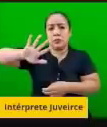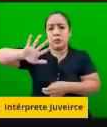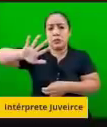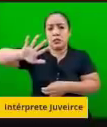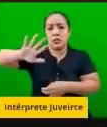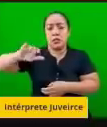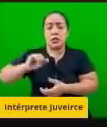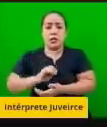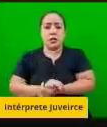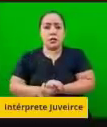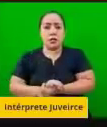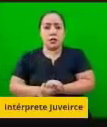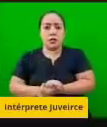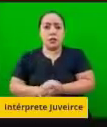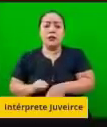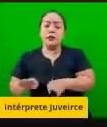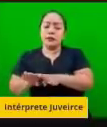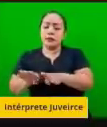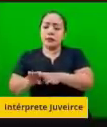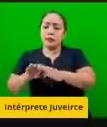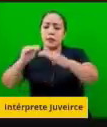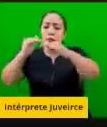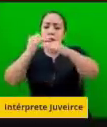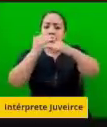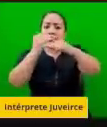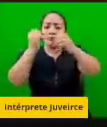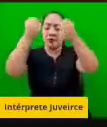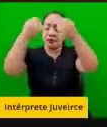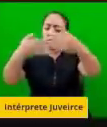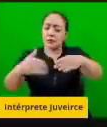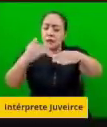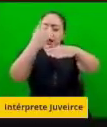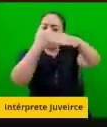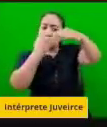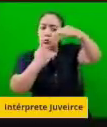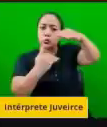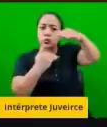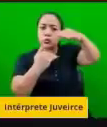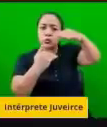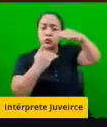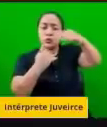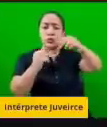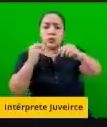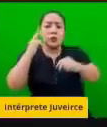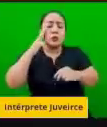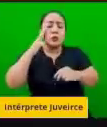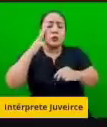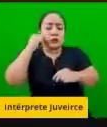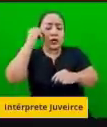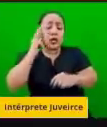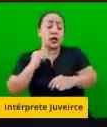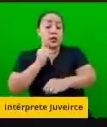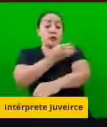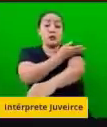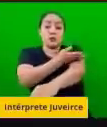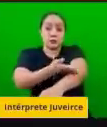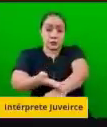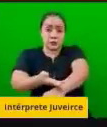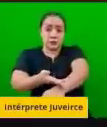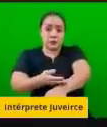as desigualdades sociais na América entre negros e brancos. O próximo slide, por favor.